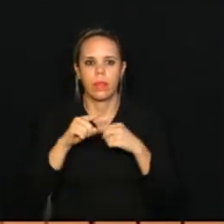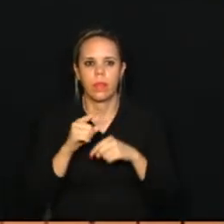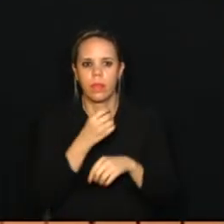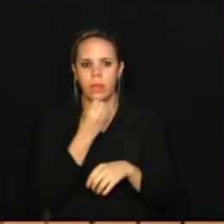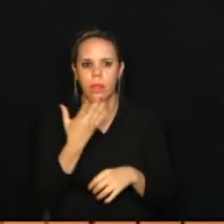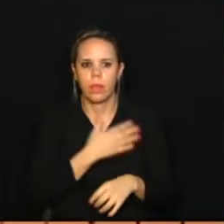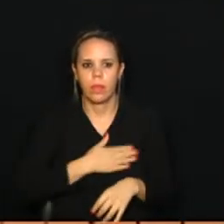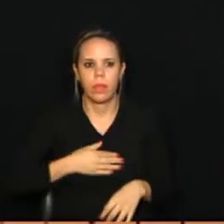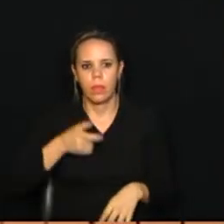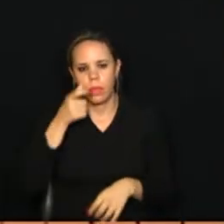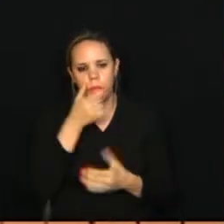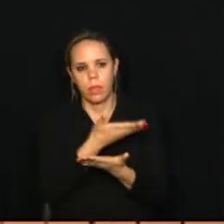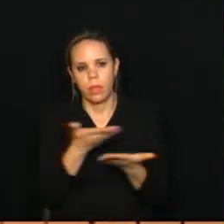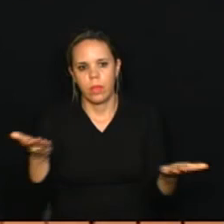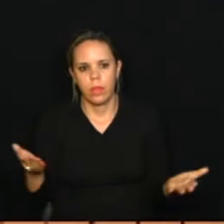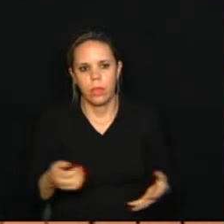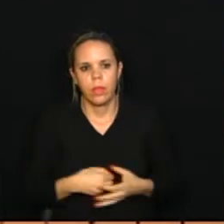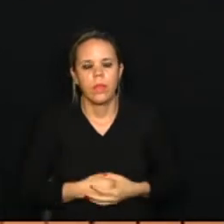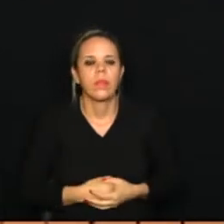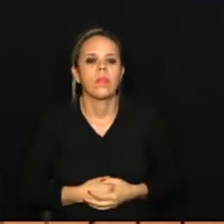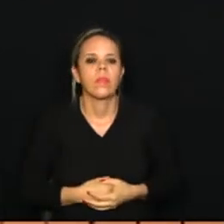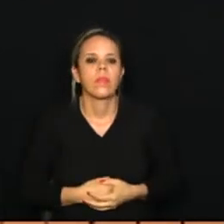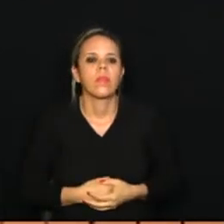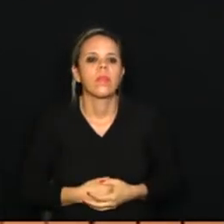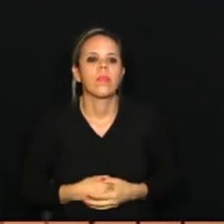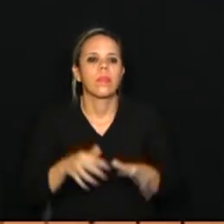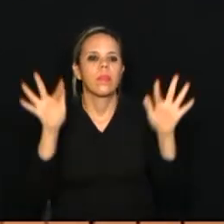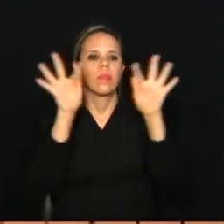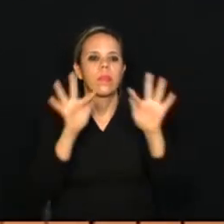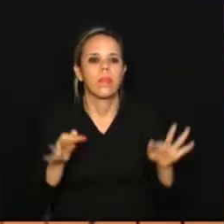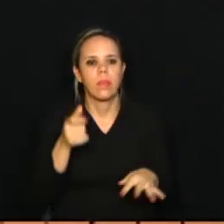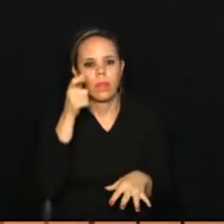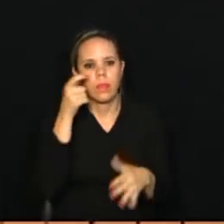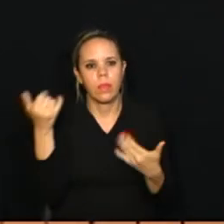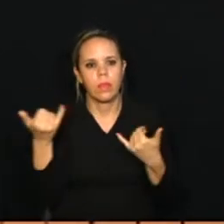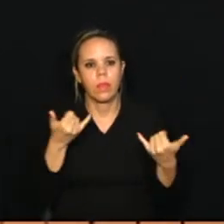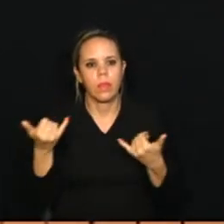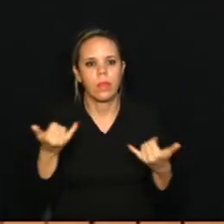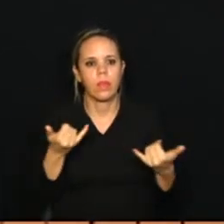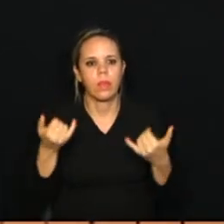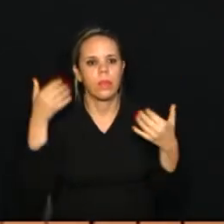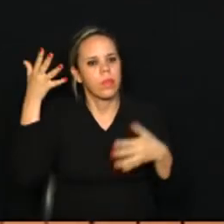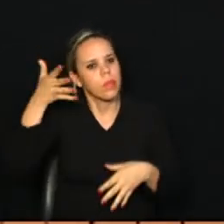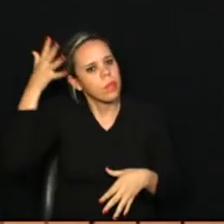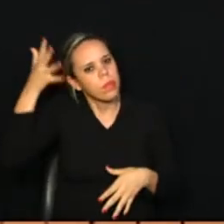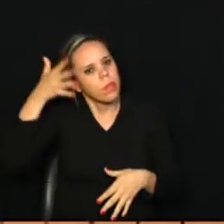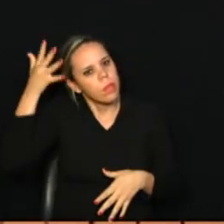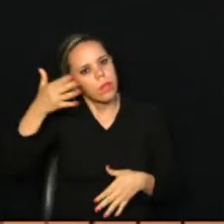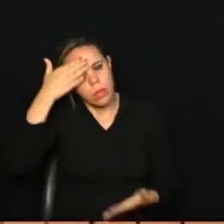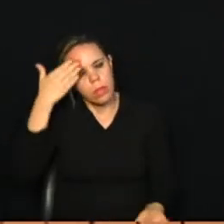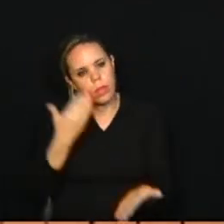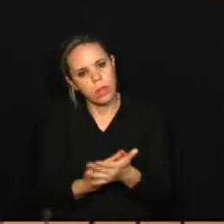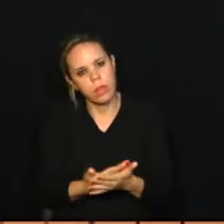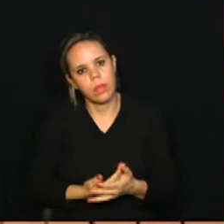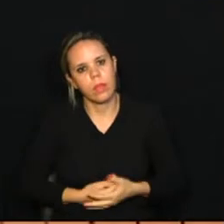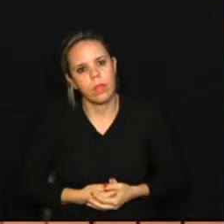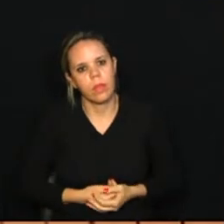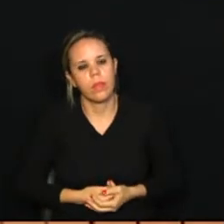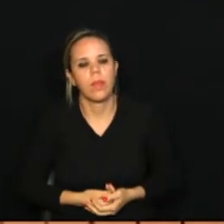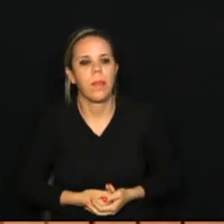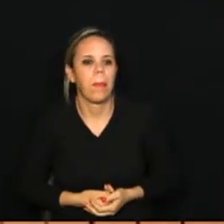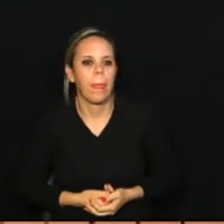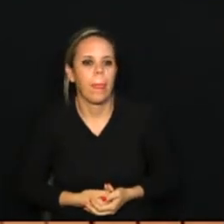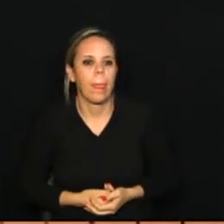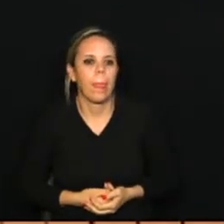bom ouvi-los, muito bom. Fiquei feliz com o que eu ouvi, né, e eu creio que